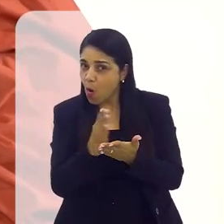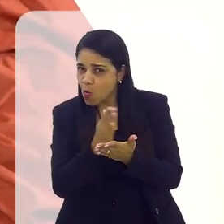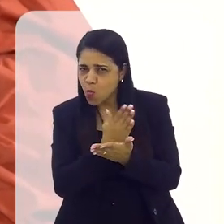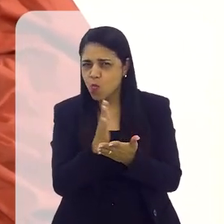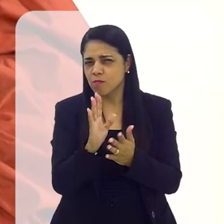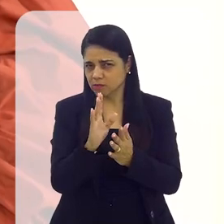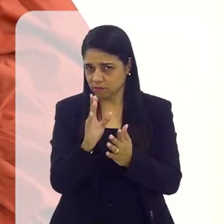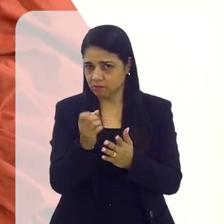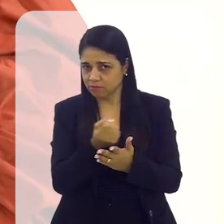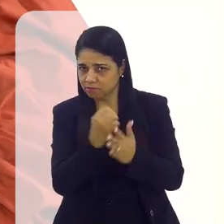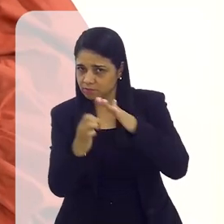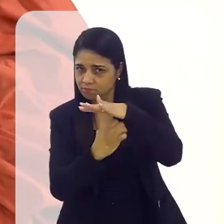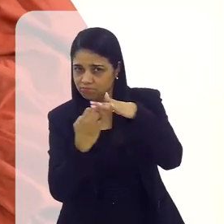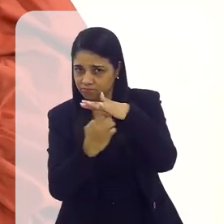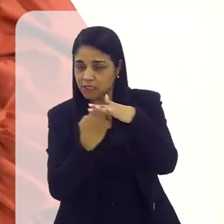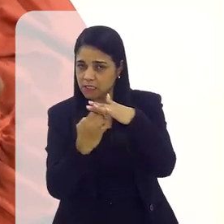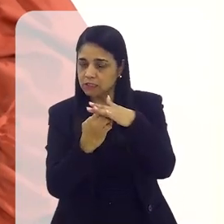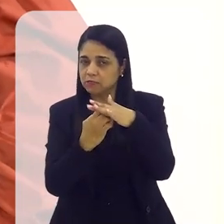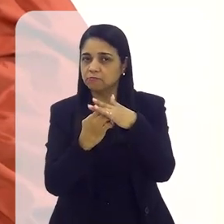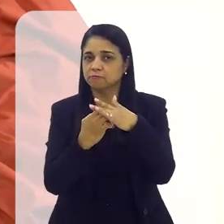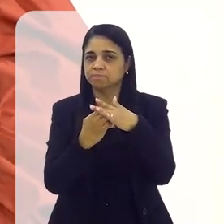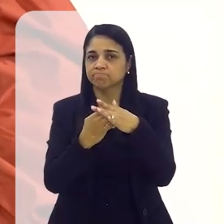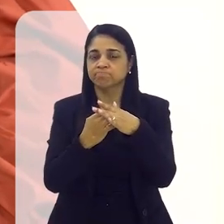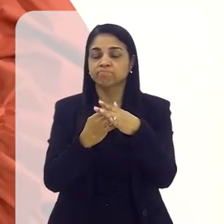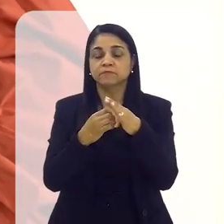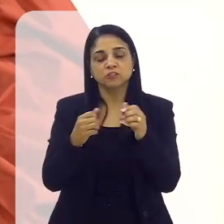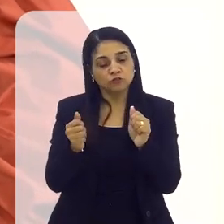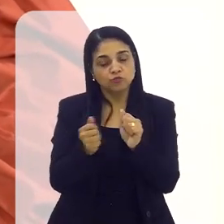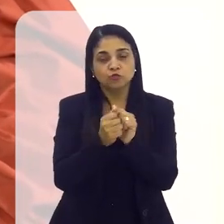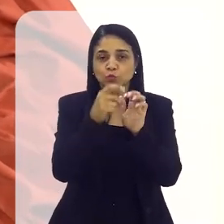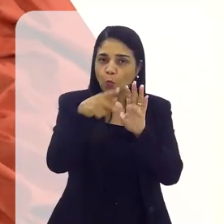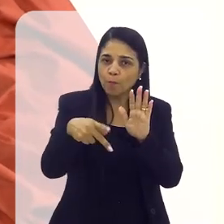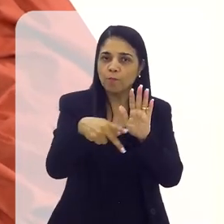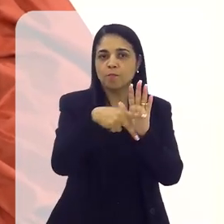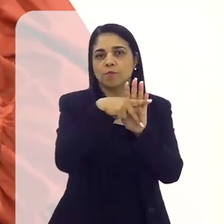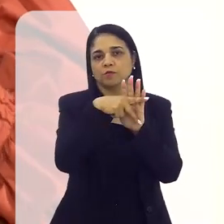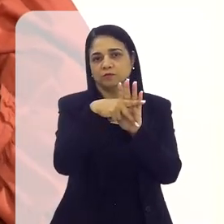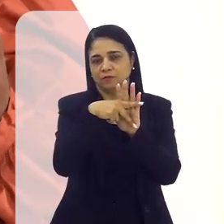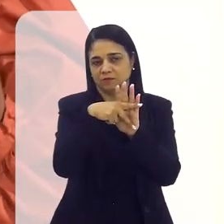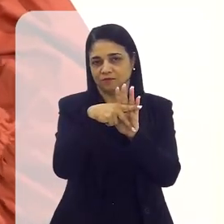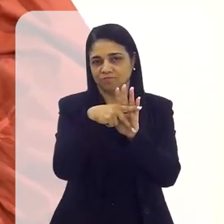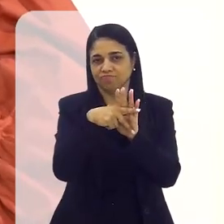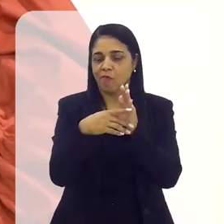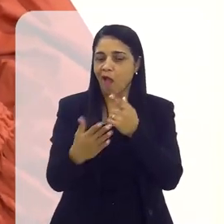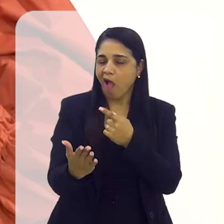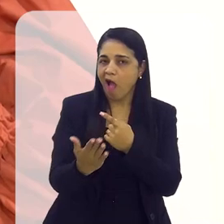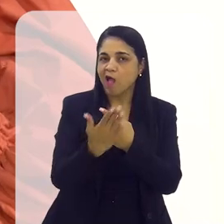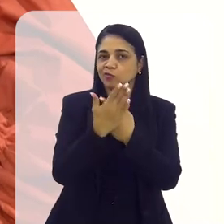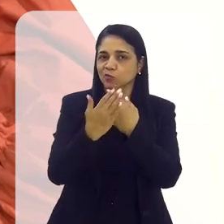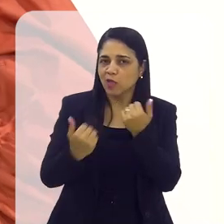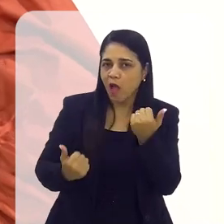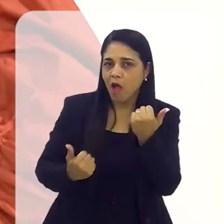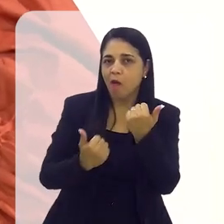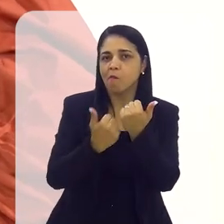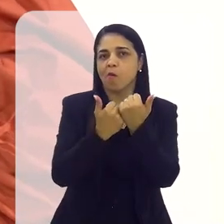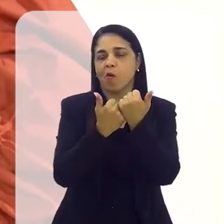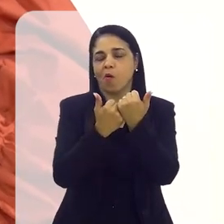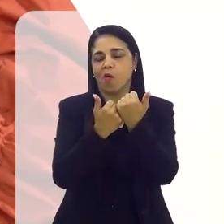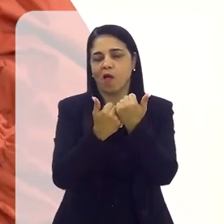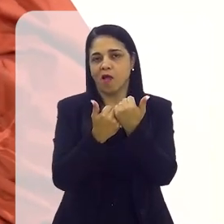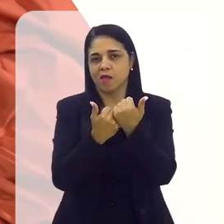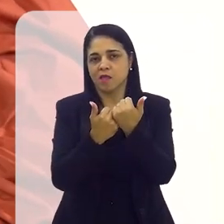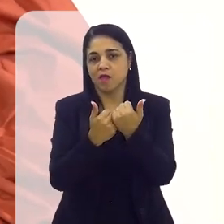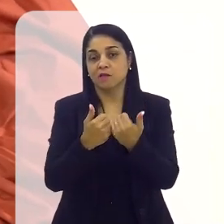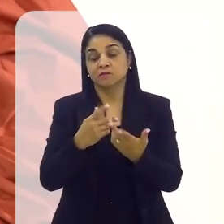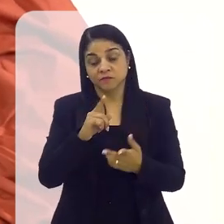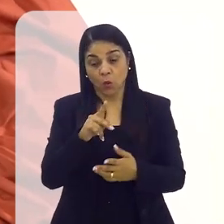mas são empresas sérias que querem estar junto a um projeto sério e que com isso vai ajudando. A única